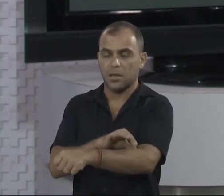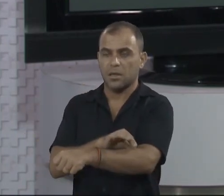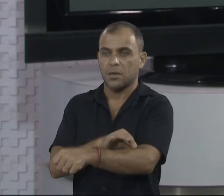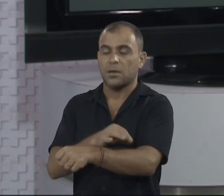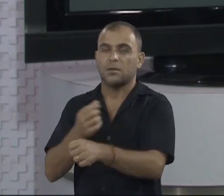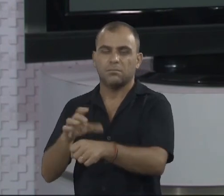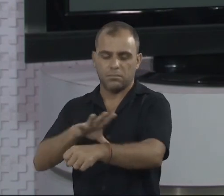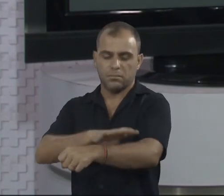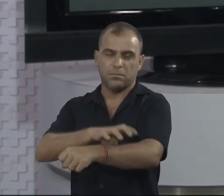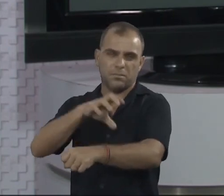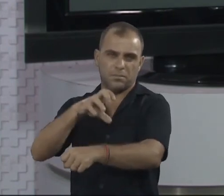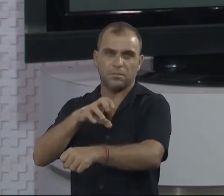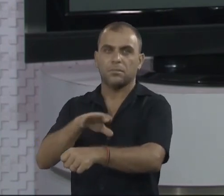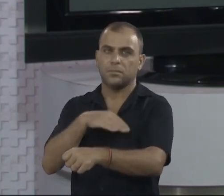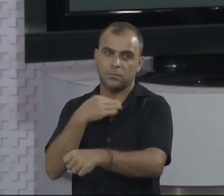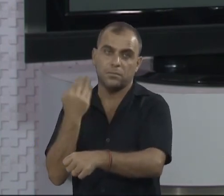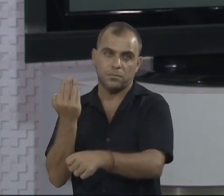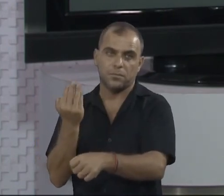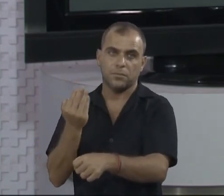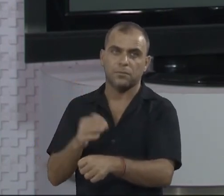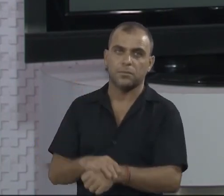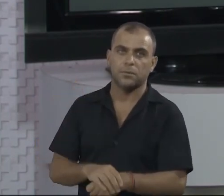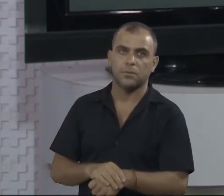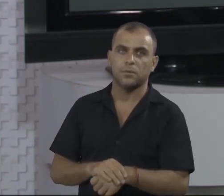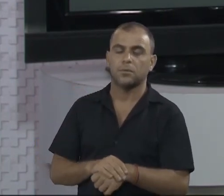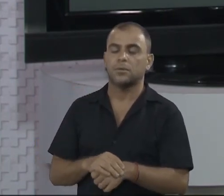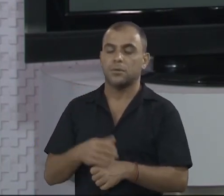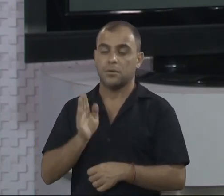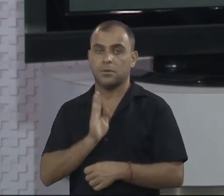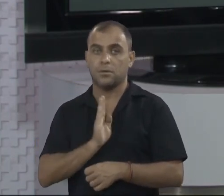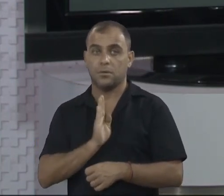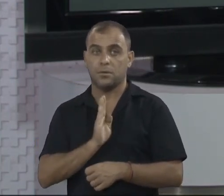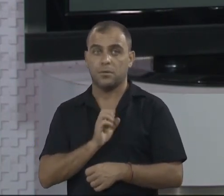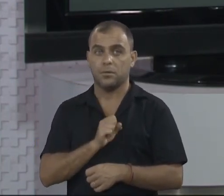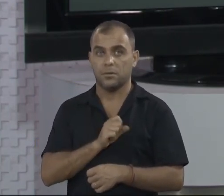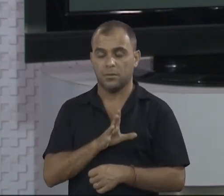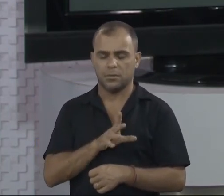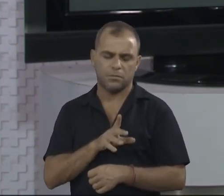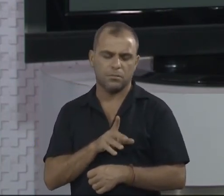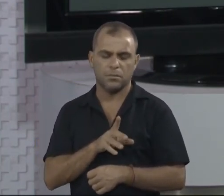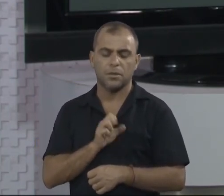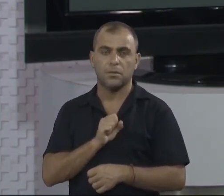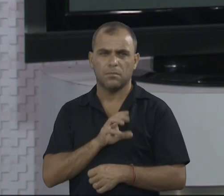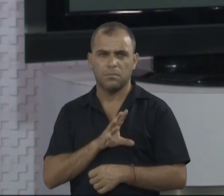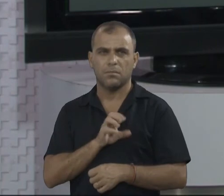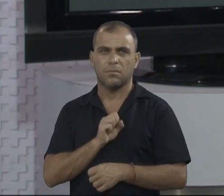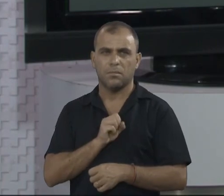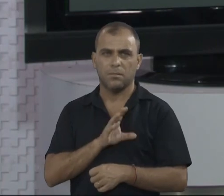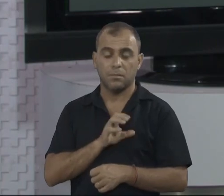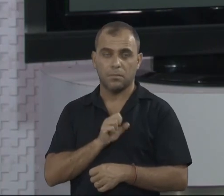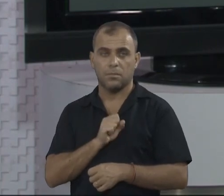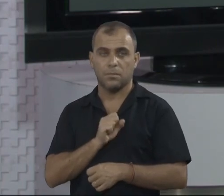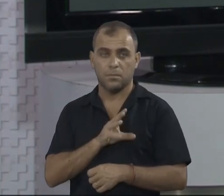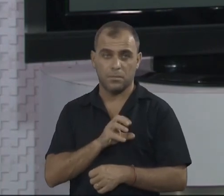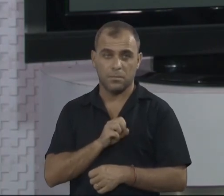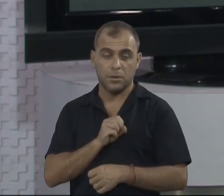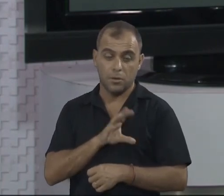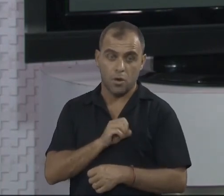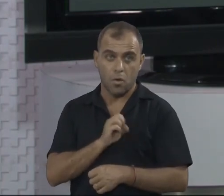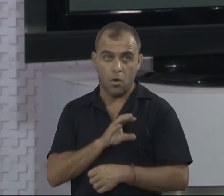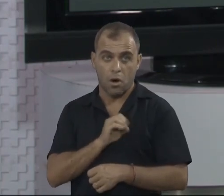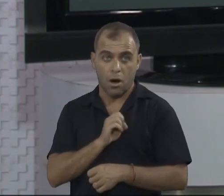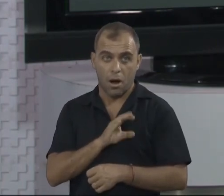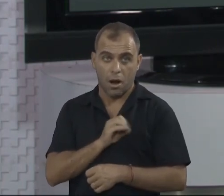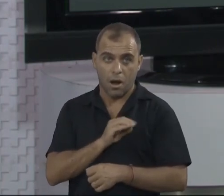causar trombose, enfim. A parte do coração vai alterar a parte dos batimentos cardíacos, podem ficar muito